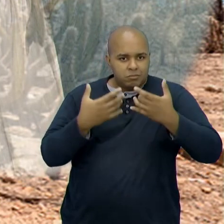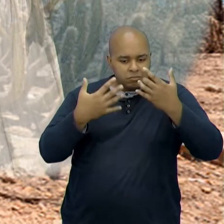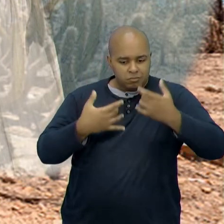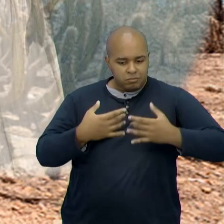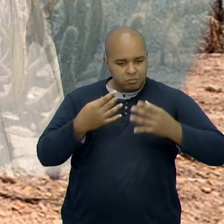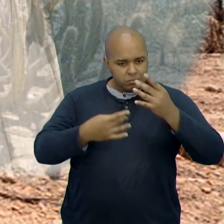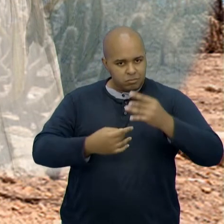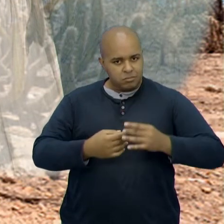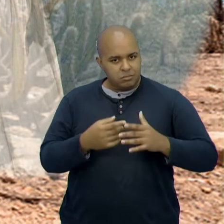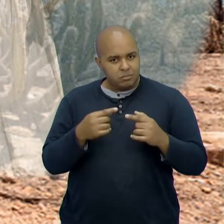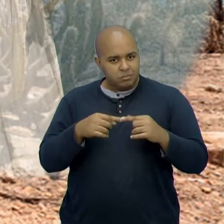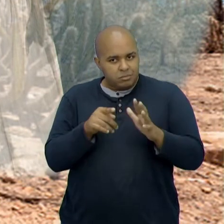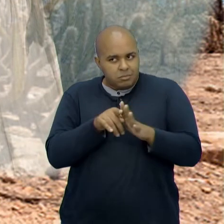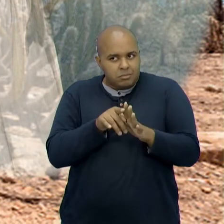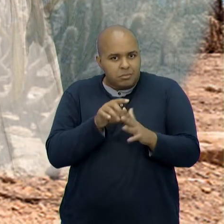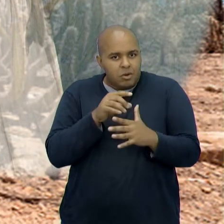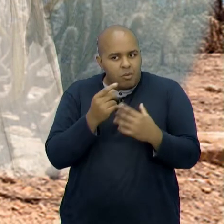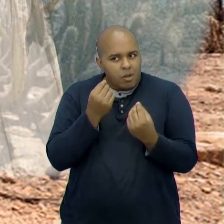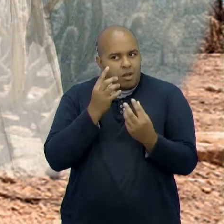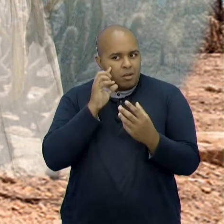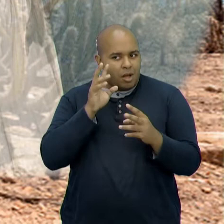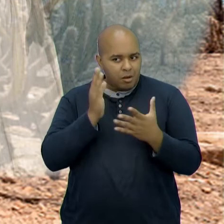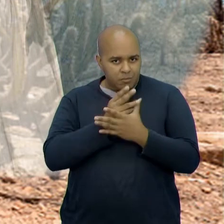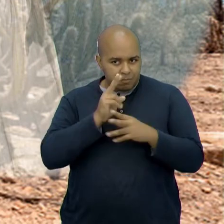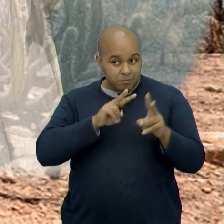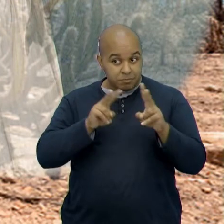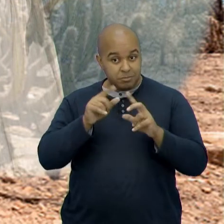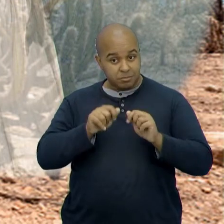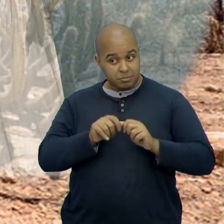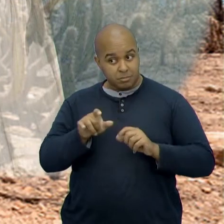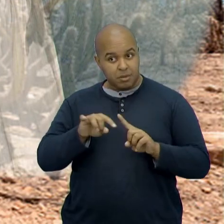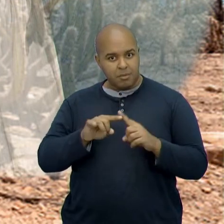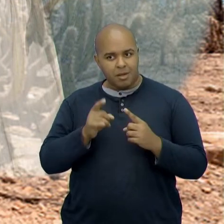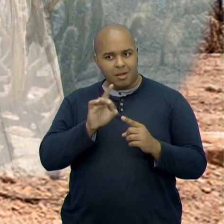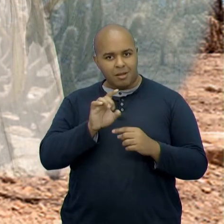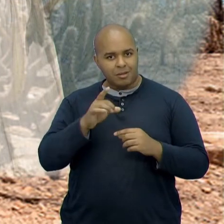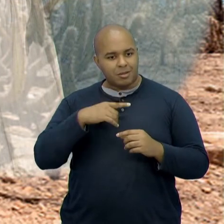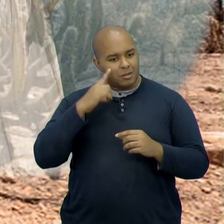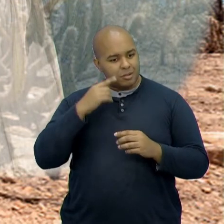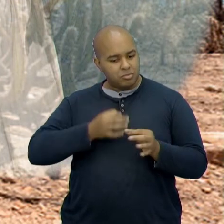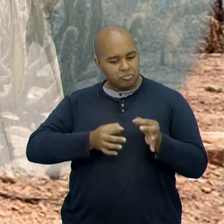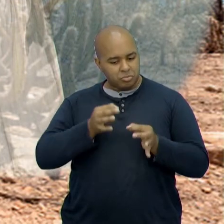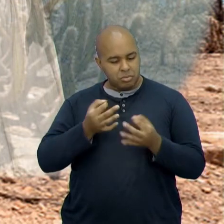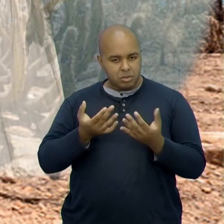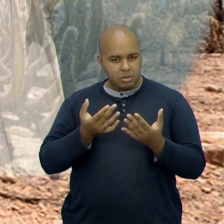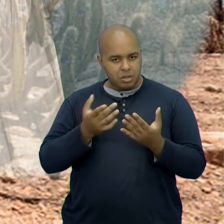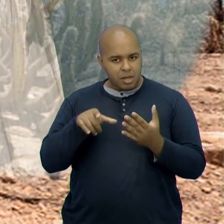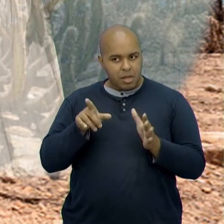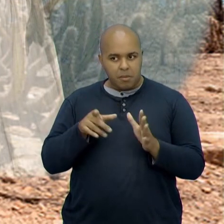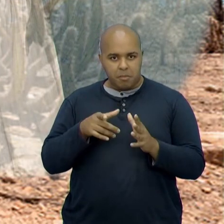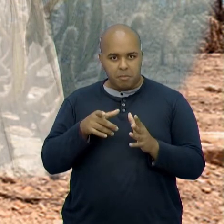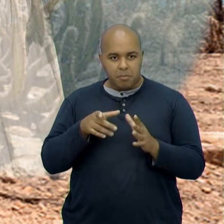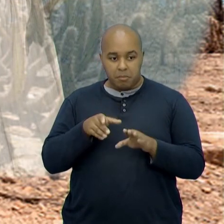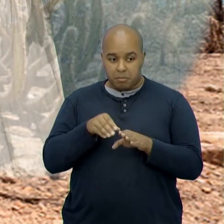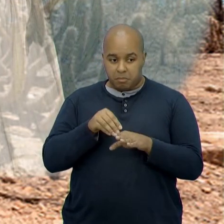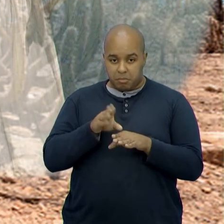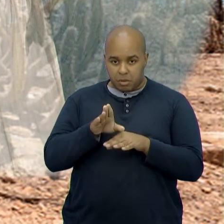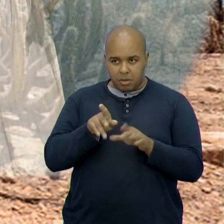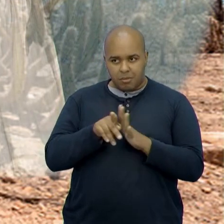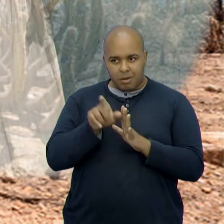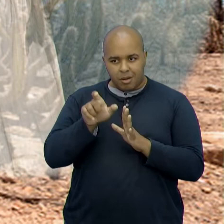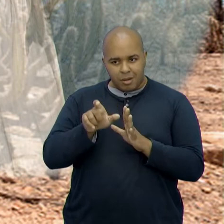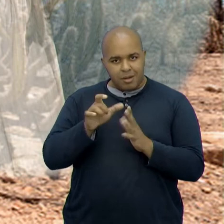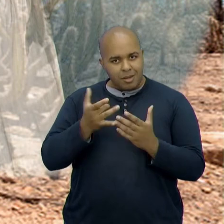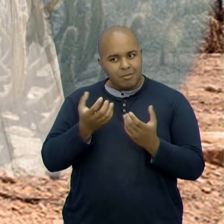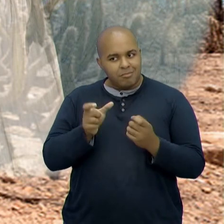tá? Dada algumas observações que eu fiz ali, mas aí cada um vai ter o seu julgamento, é super indicado para